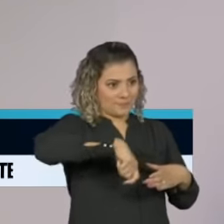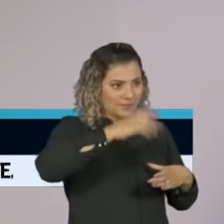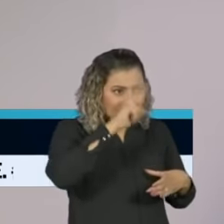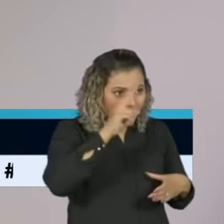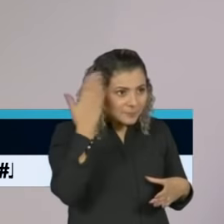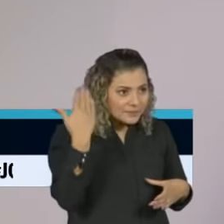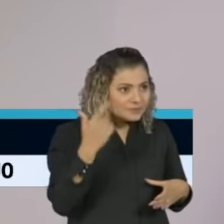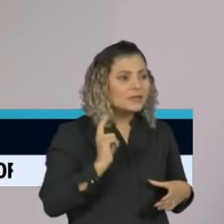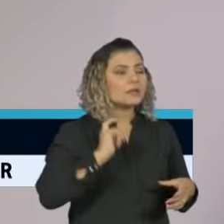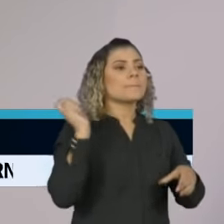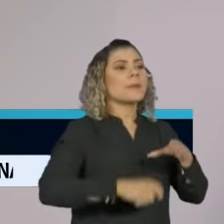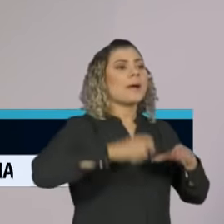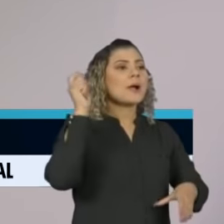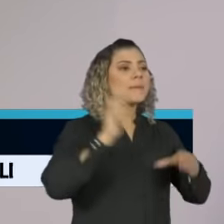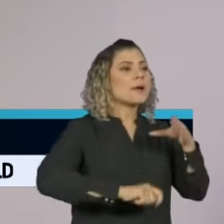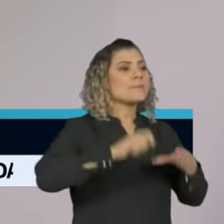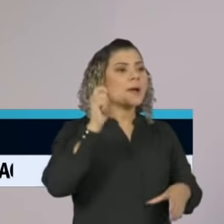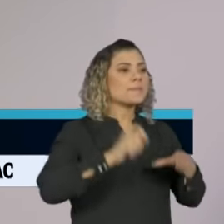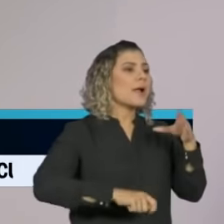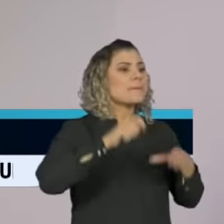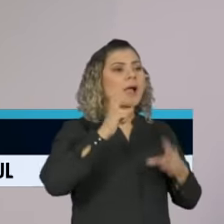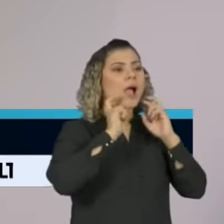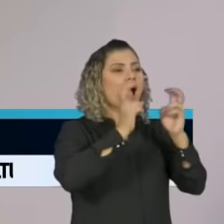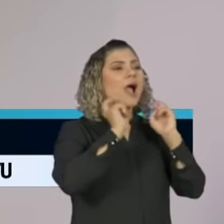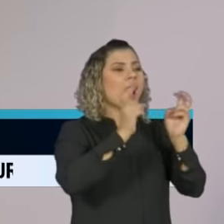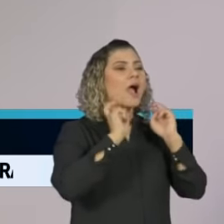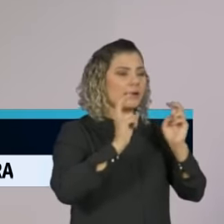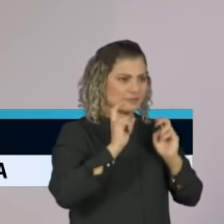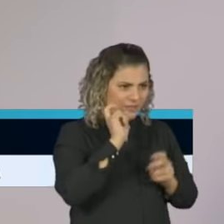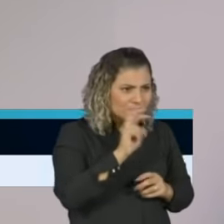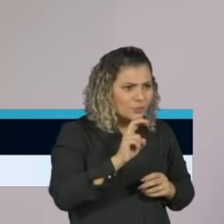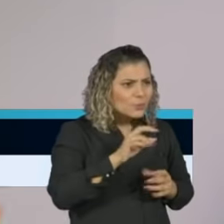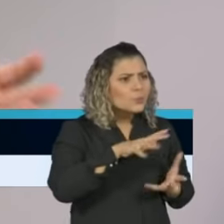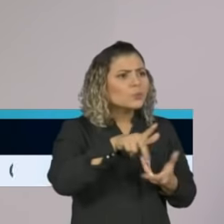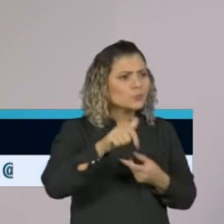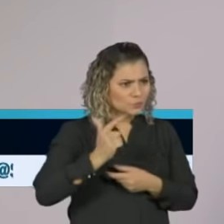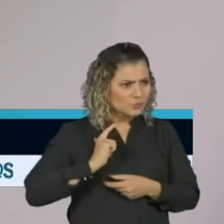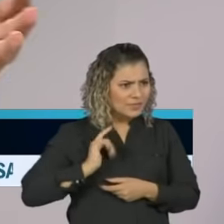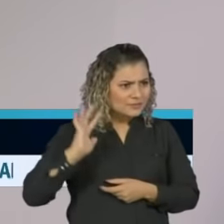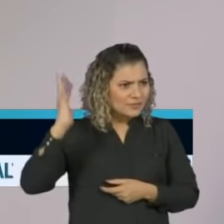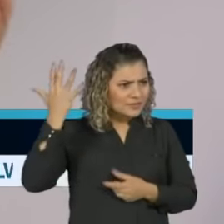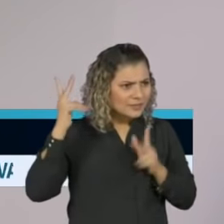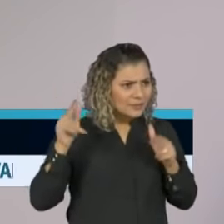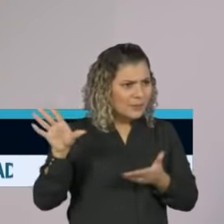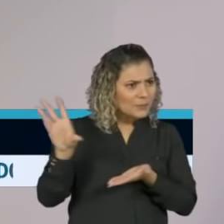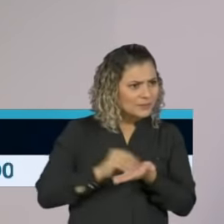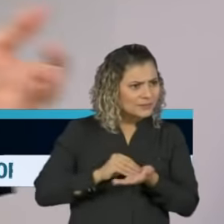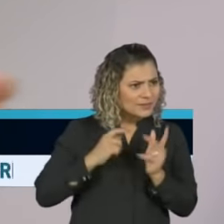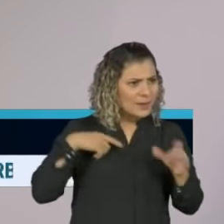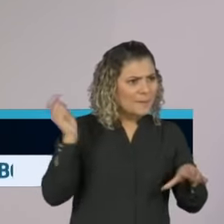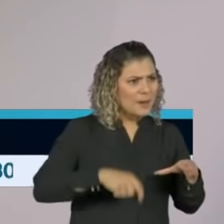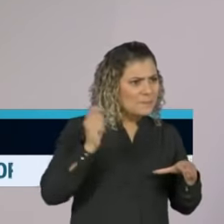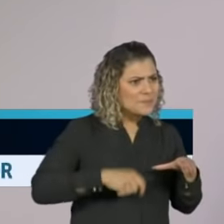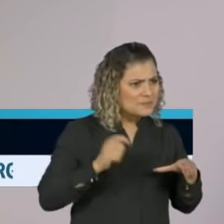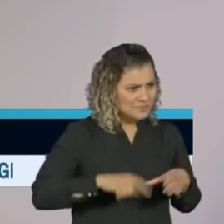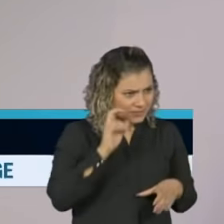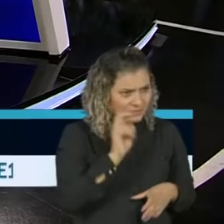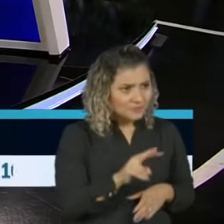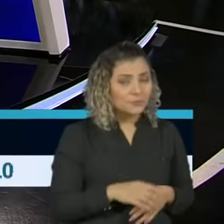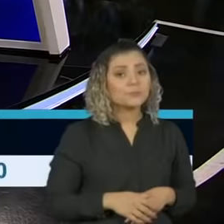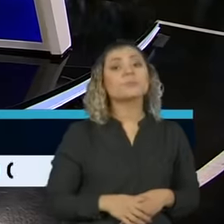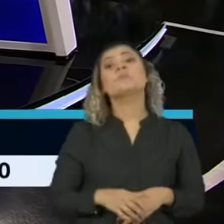Isso talvez no mundo não exista similar, hein, Pondé? Você conhece algum lugar do mundo que alguém protesta bater o panela? Não sei,